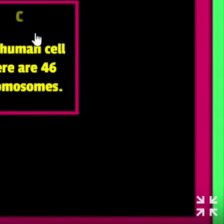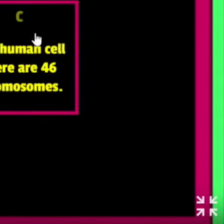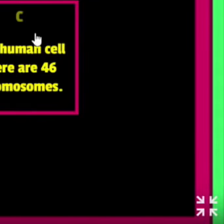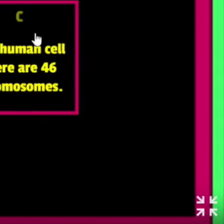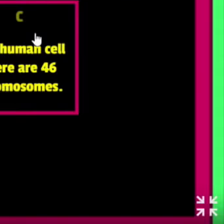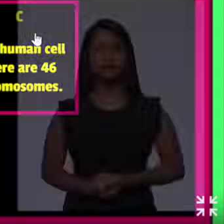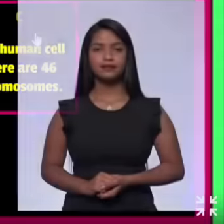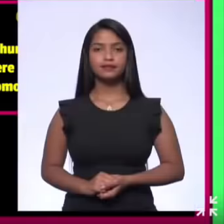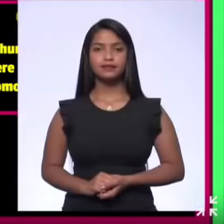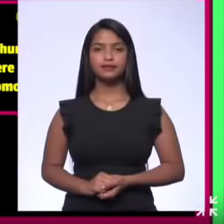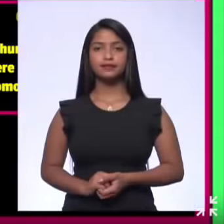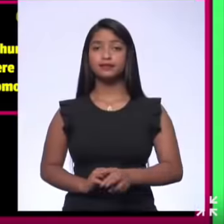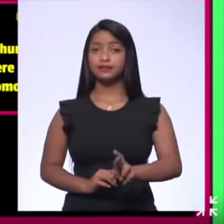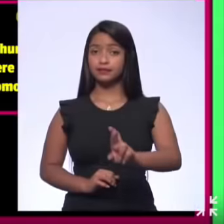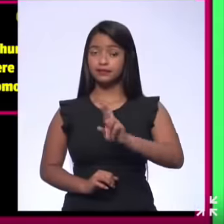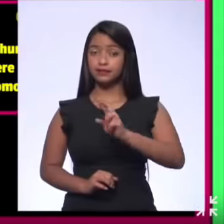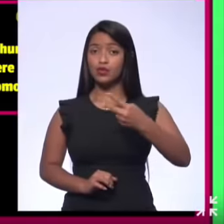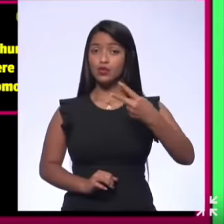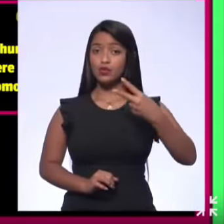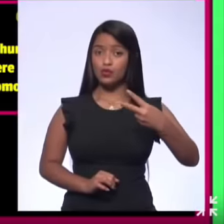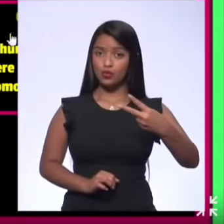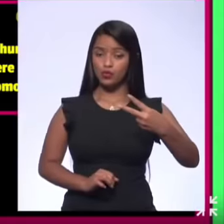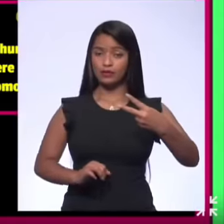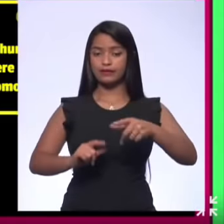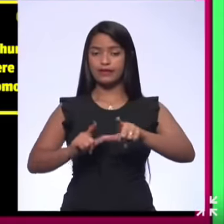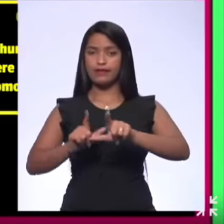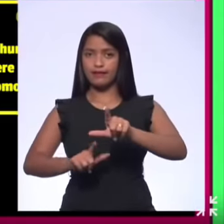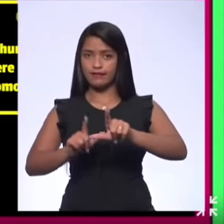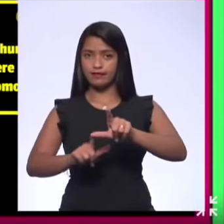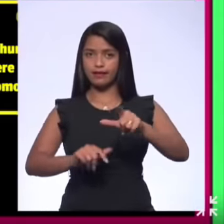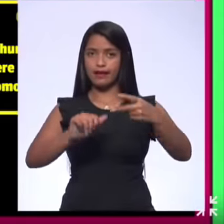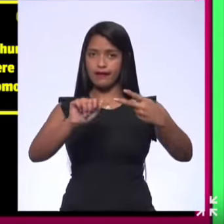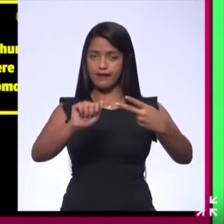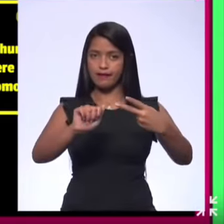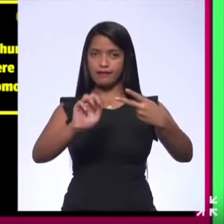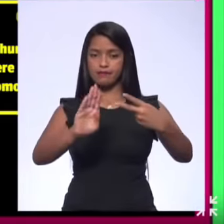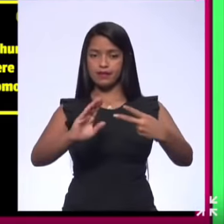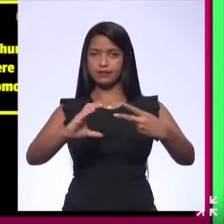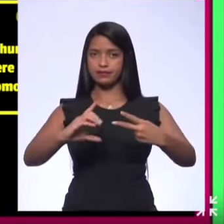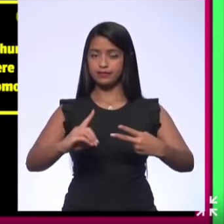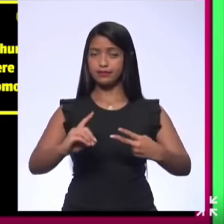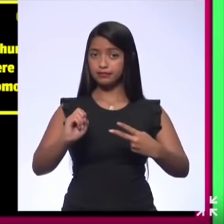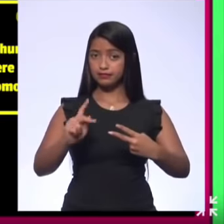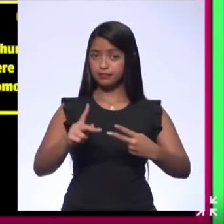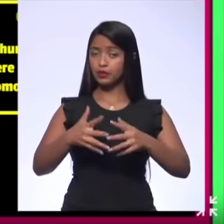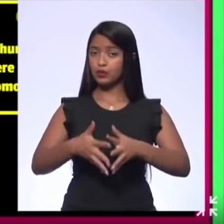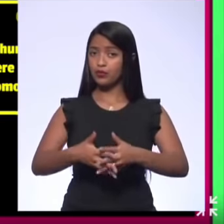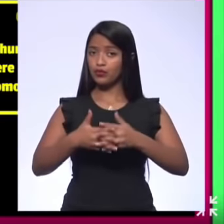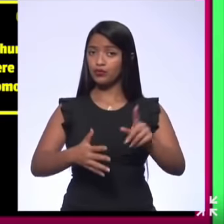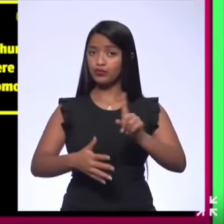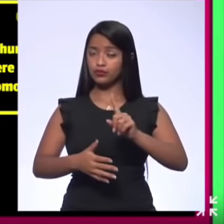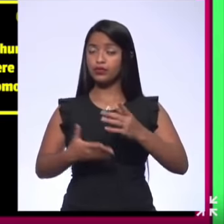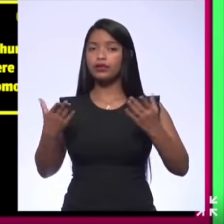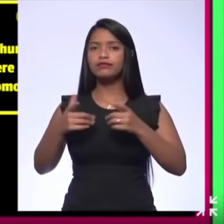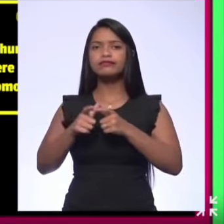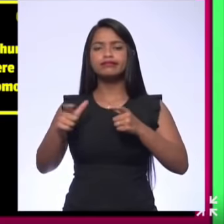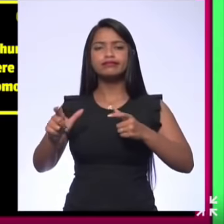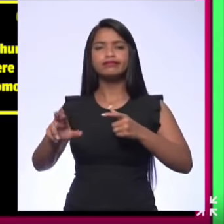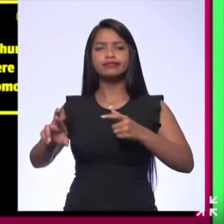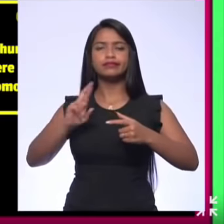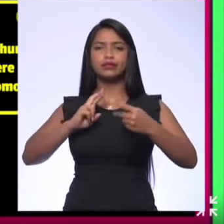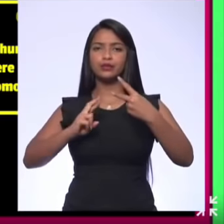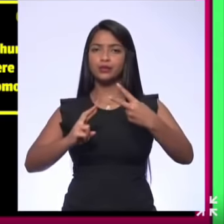Galera, coloque em número 2 para a gente saber, porque está confundindo com a anterior, tá? Agora o pessoal tá indo maioria do C, 2C, Antônia.